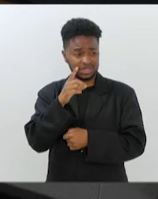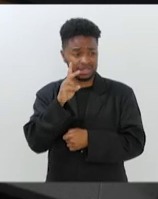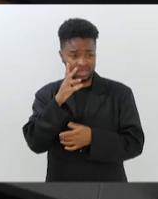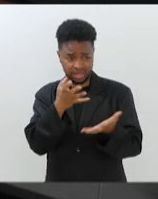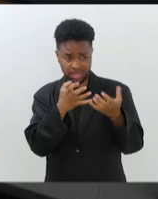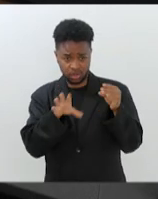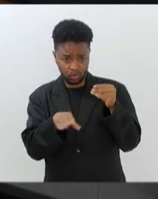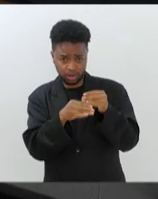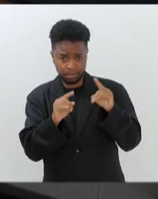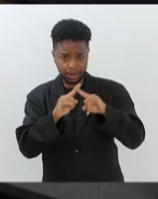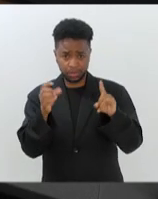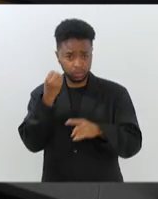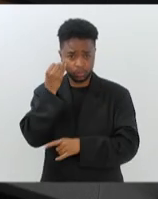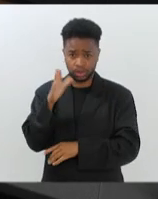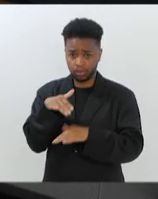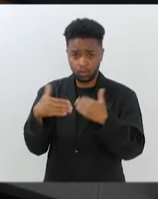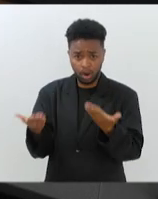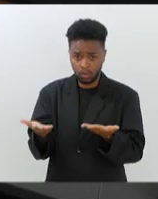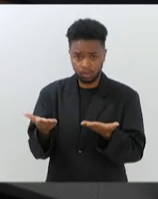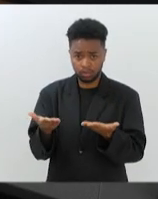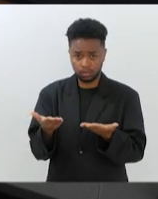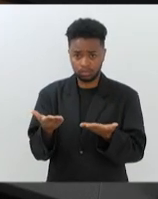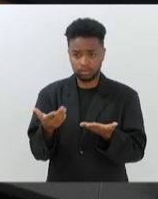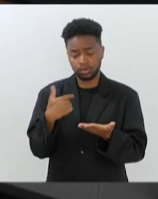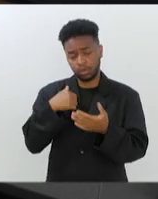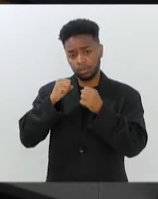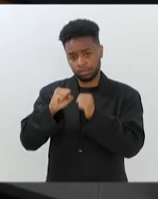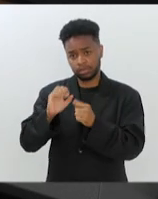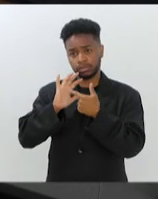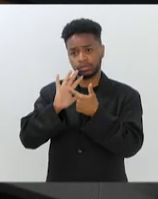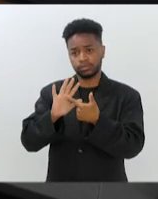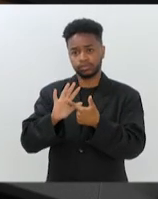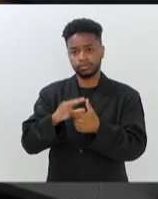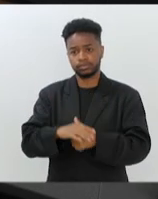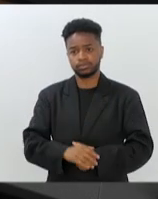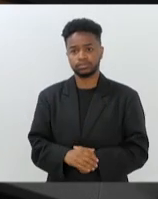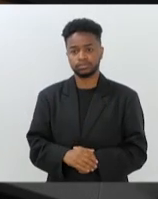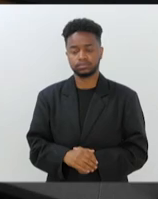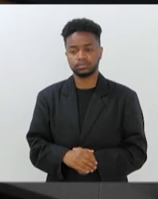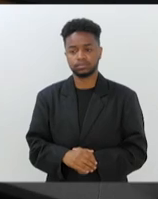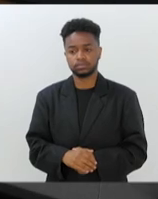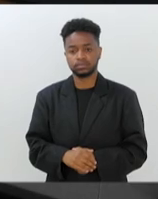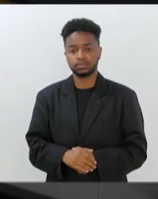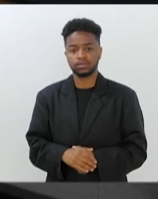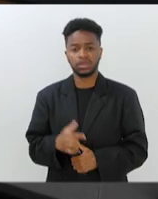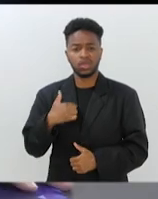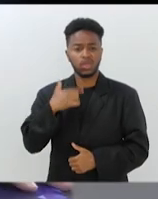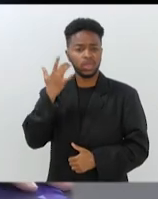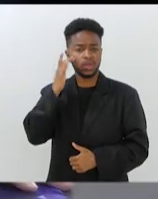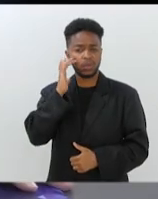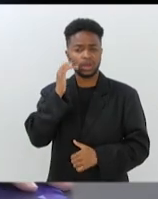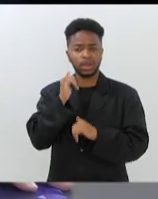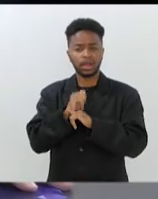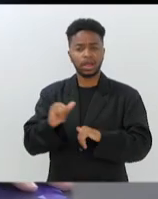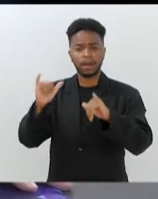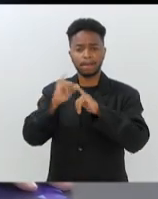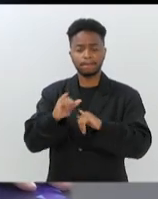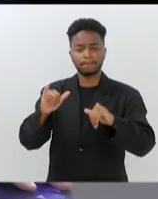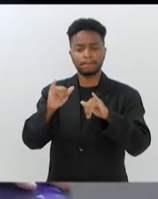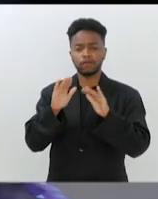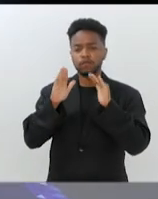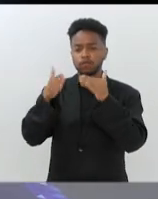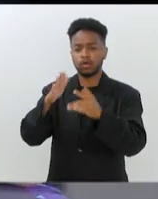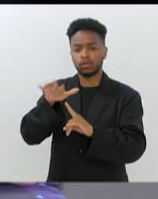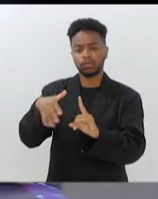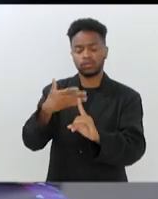foi a campanha não posso posso botar à disposição acho que não você não me fale a memória acho que foi numa uma campanha voltada para ambiente